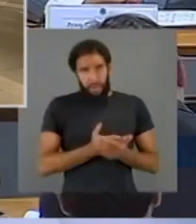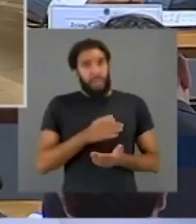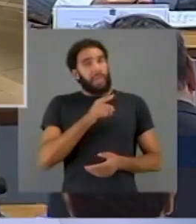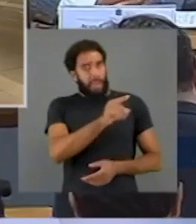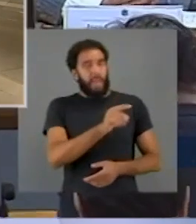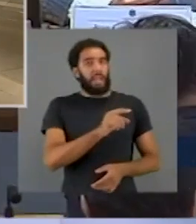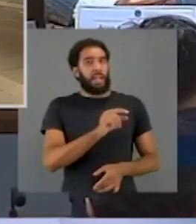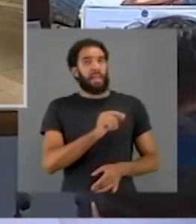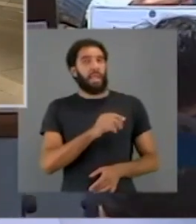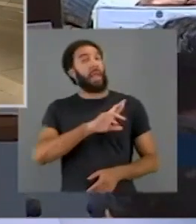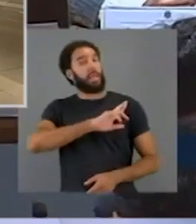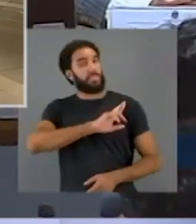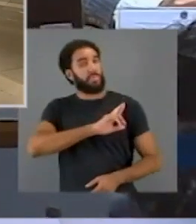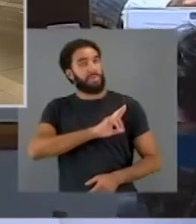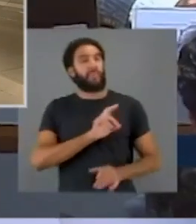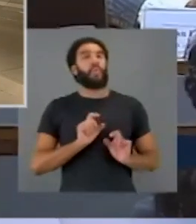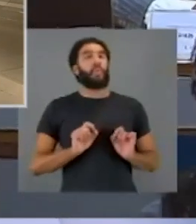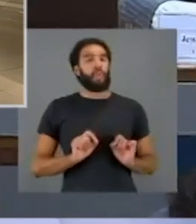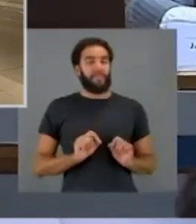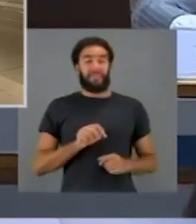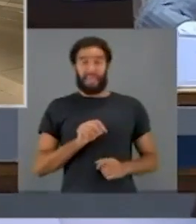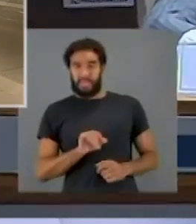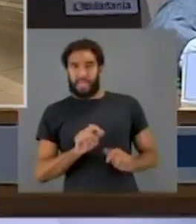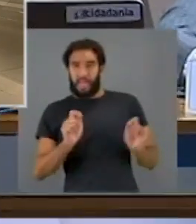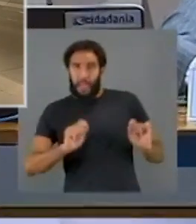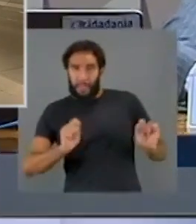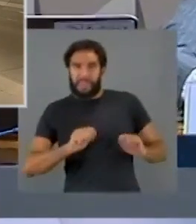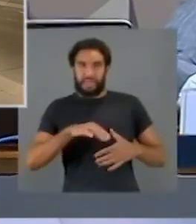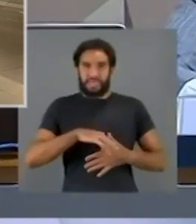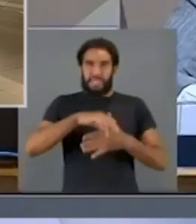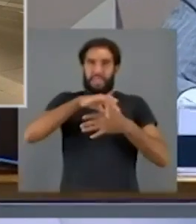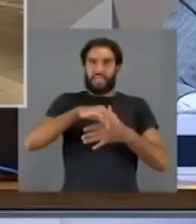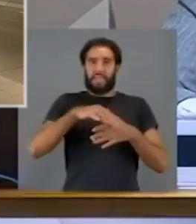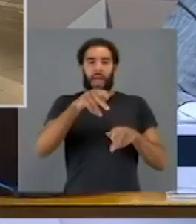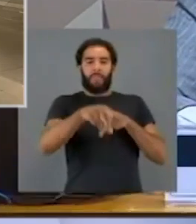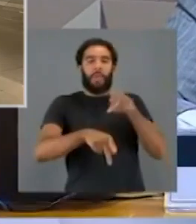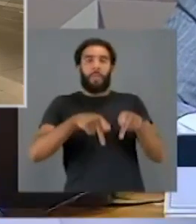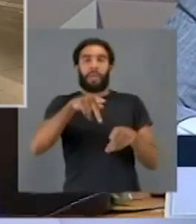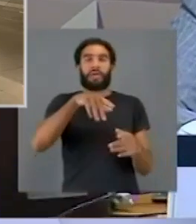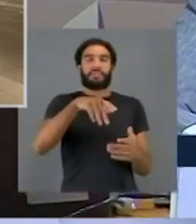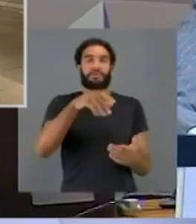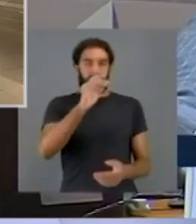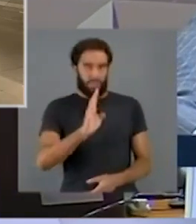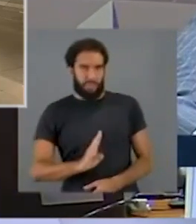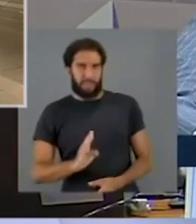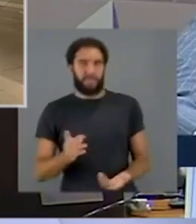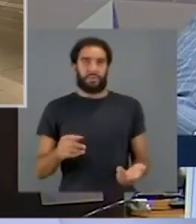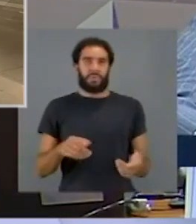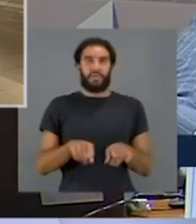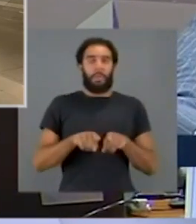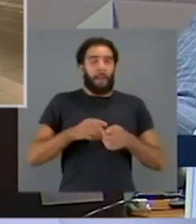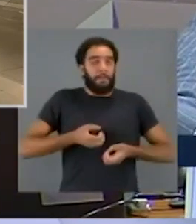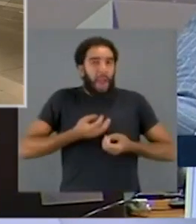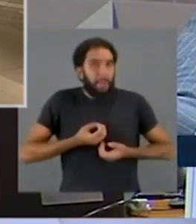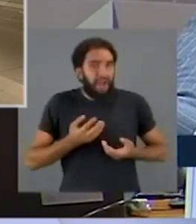do entorno do ex-presidente através do seu ajudante de ordens quebrar o sigilo do ajudante de ordens